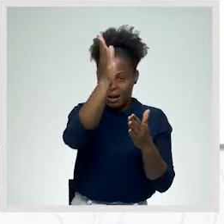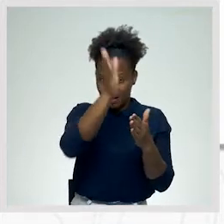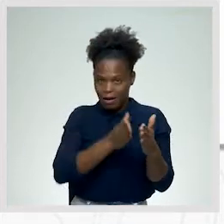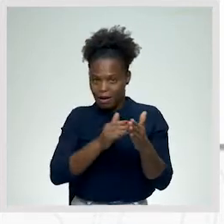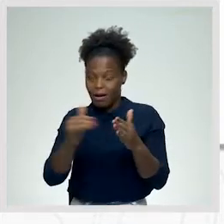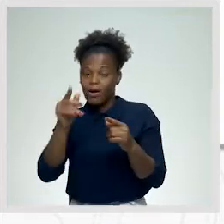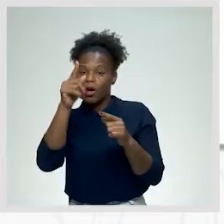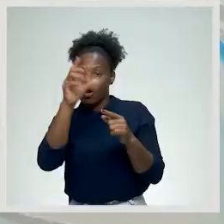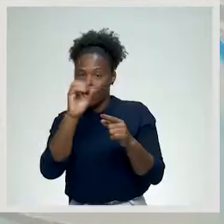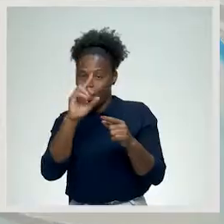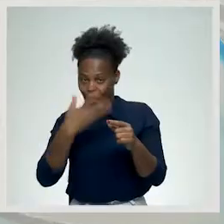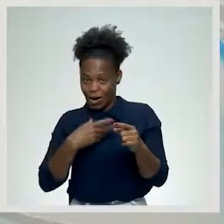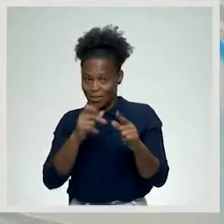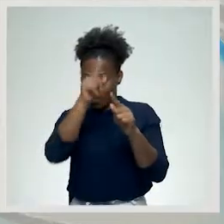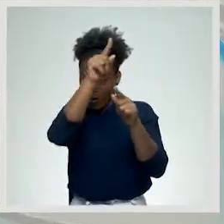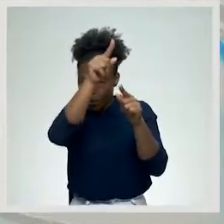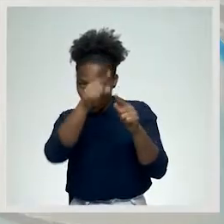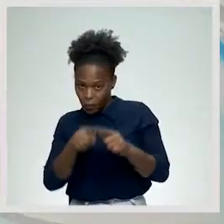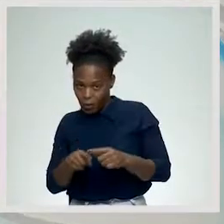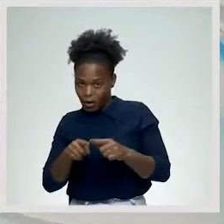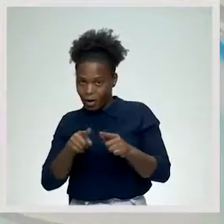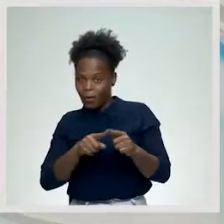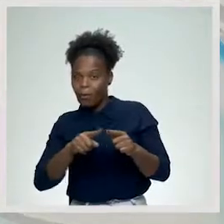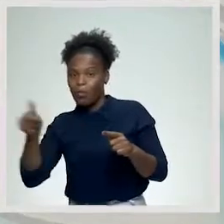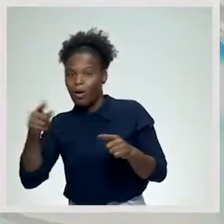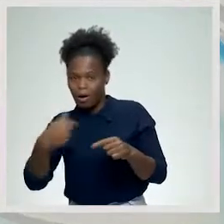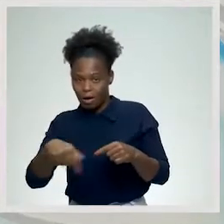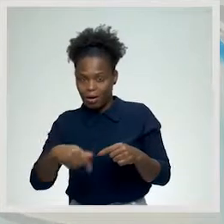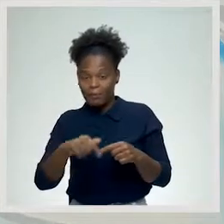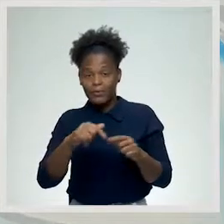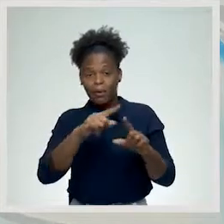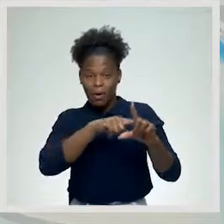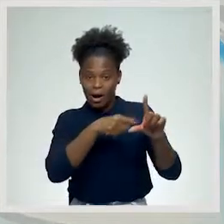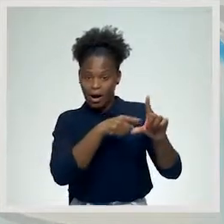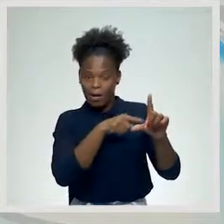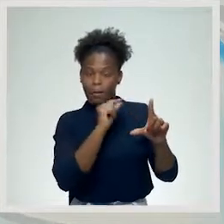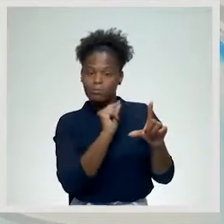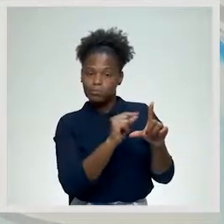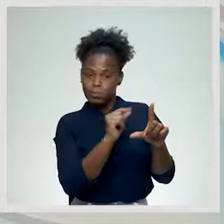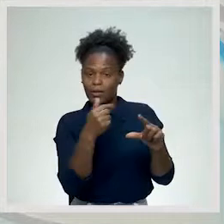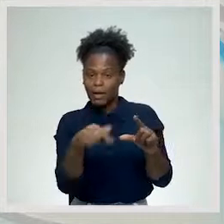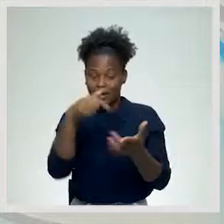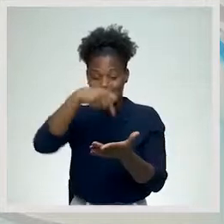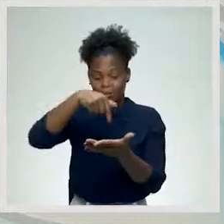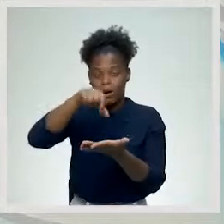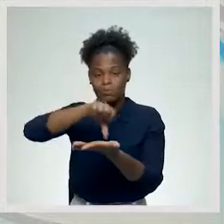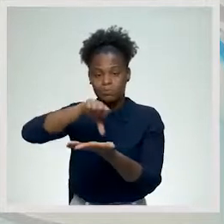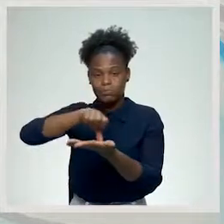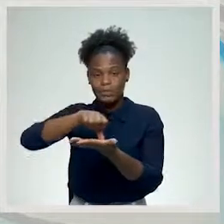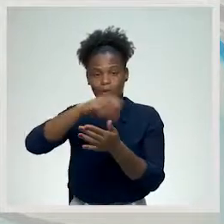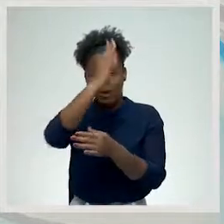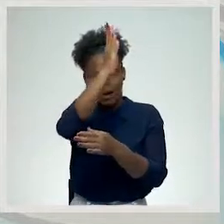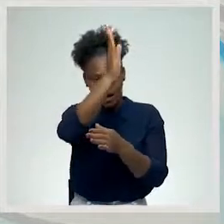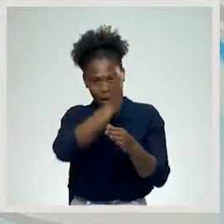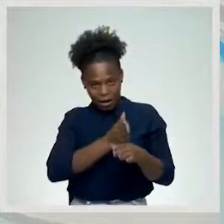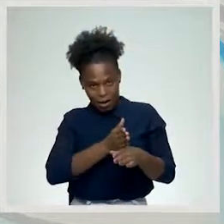uma corda. Portanto, é um ângulo que o vértice está na circunferência e os lados